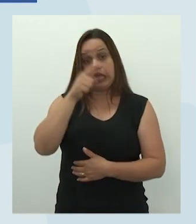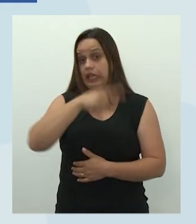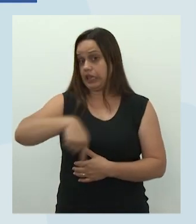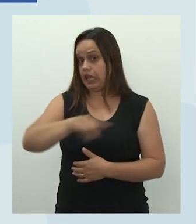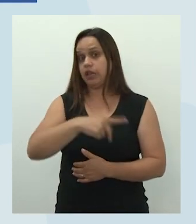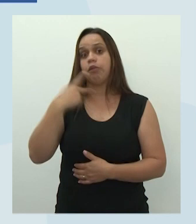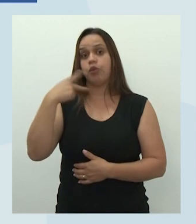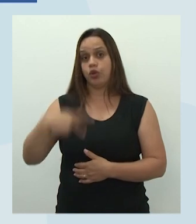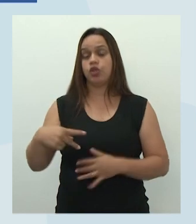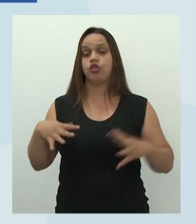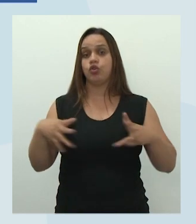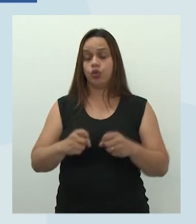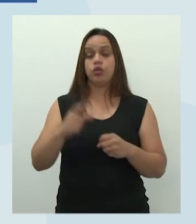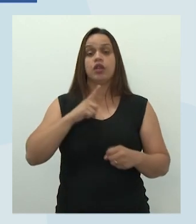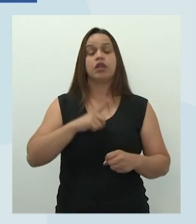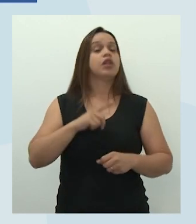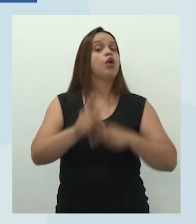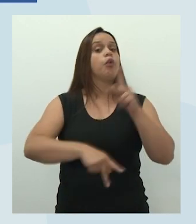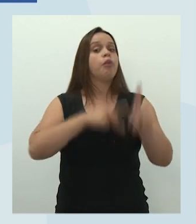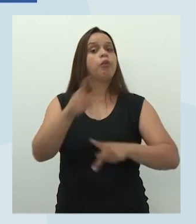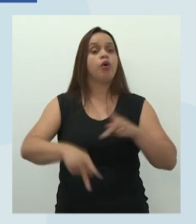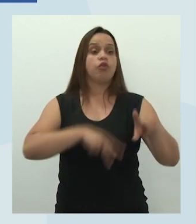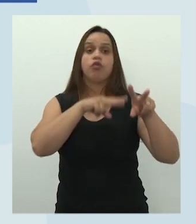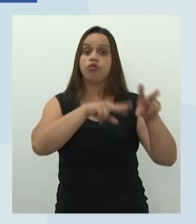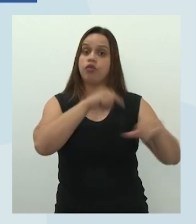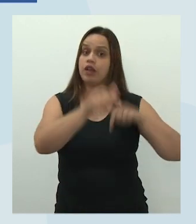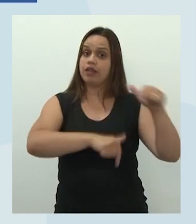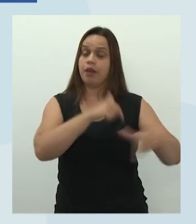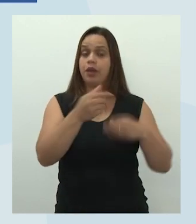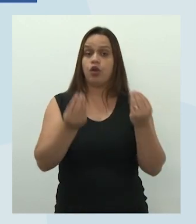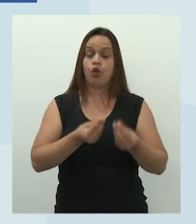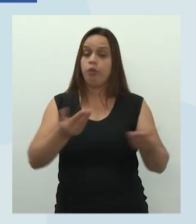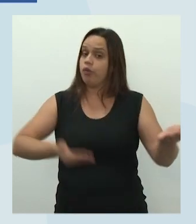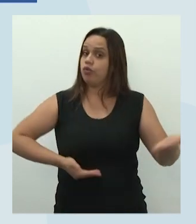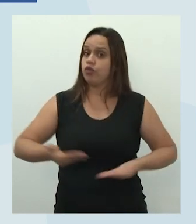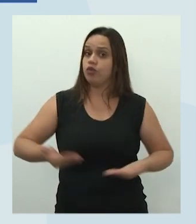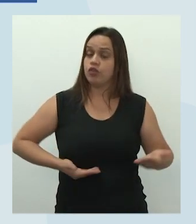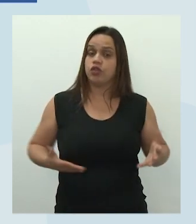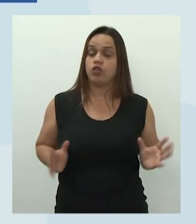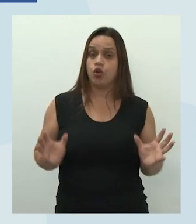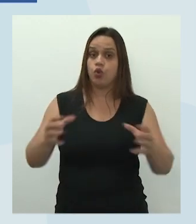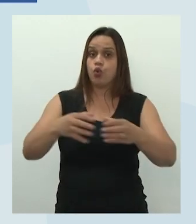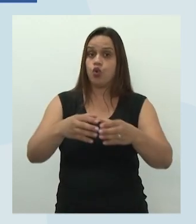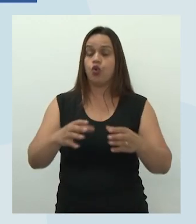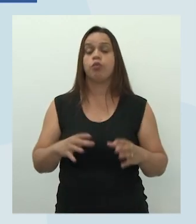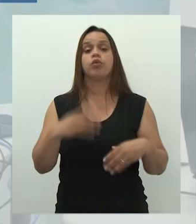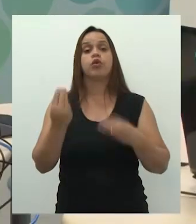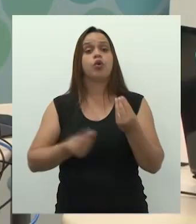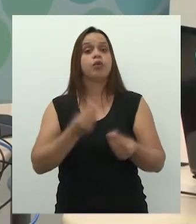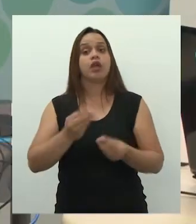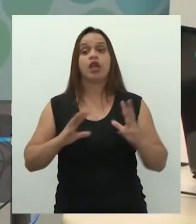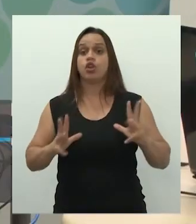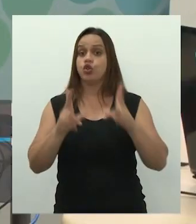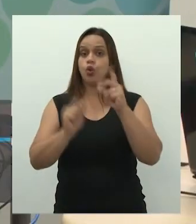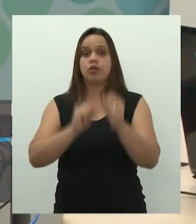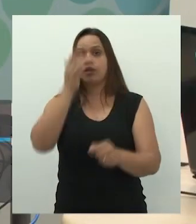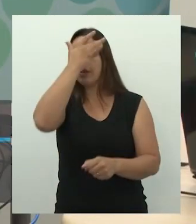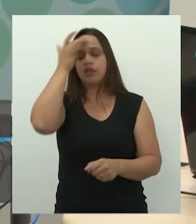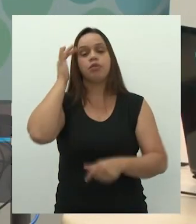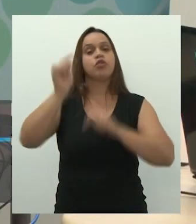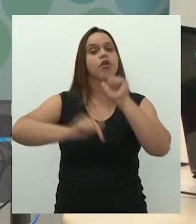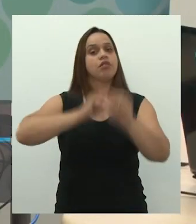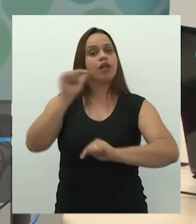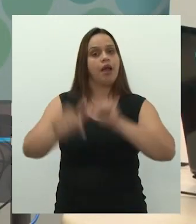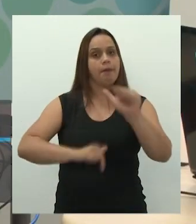vai trabalhar na agricultura em forma de servidão coletiva, ou seja, todas as pessoas trabalham